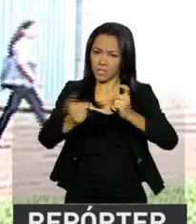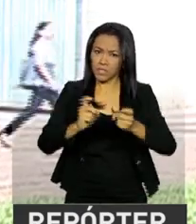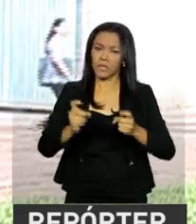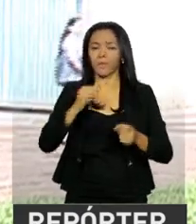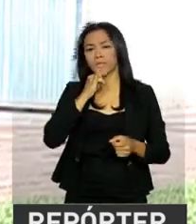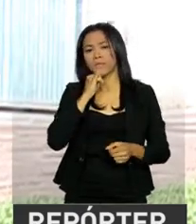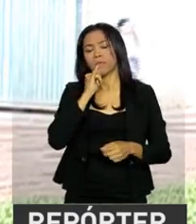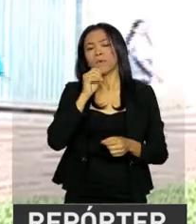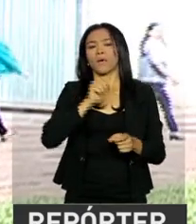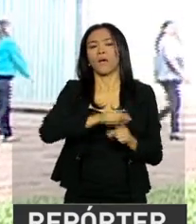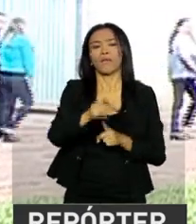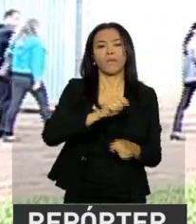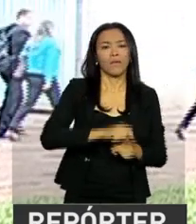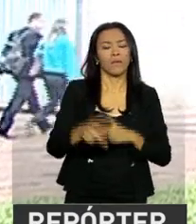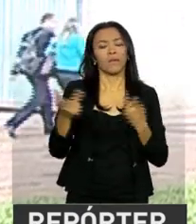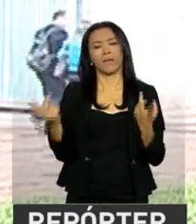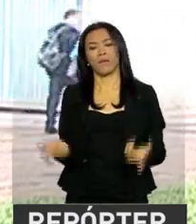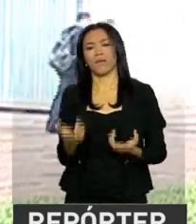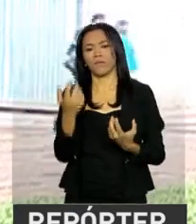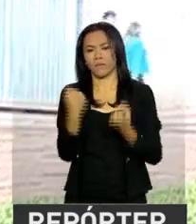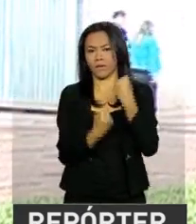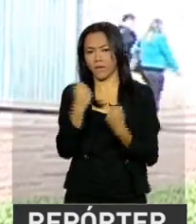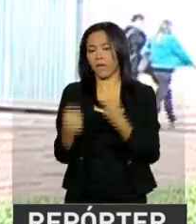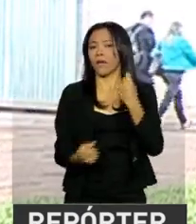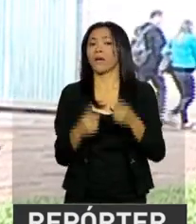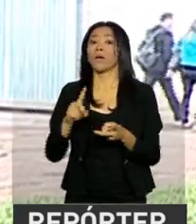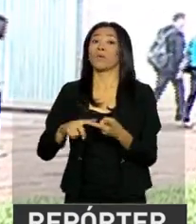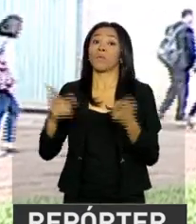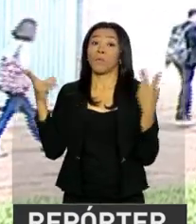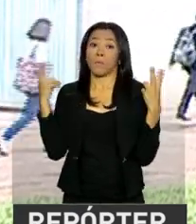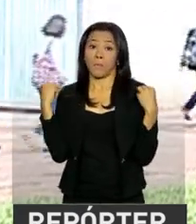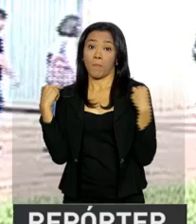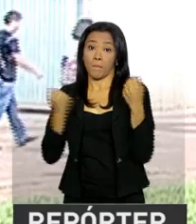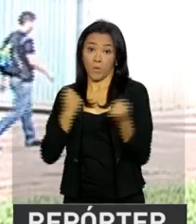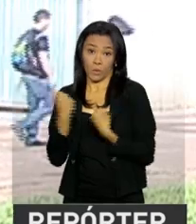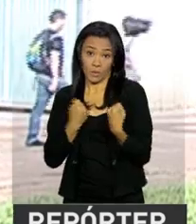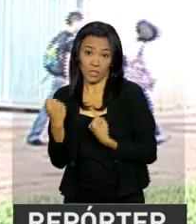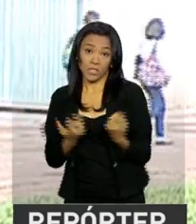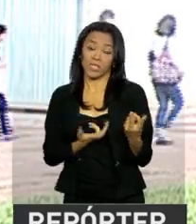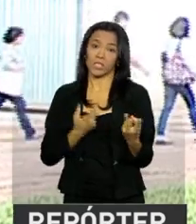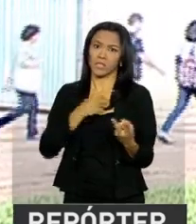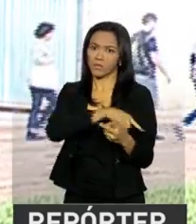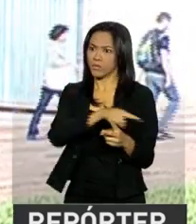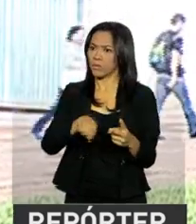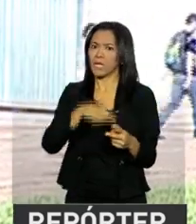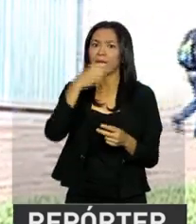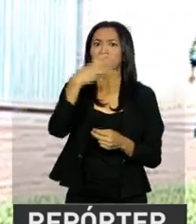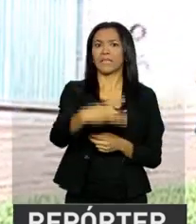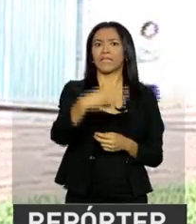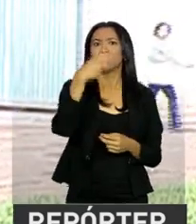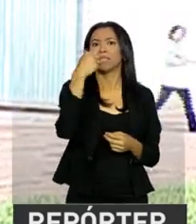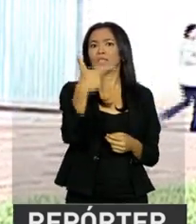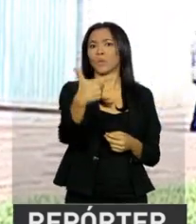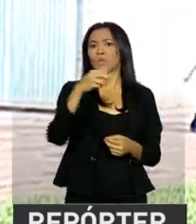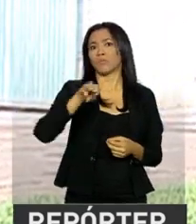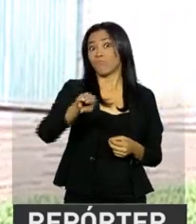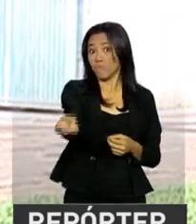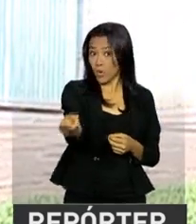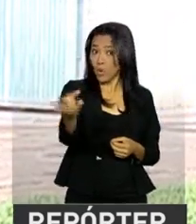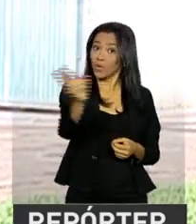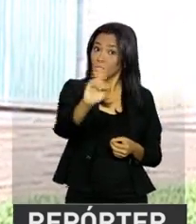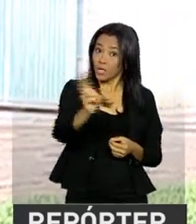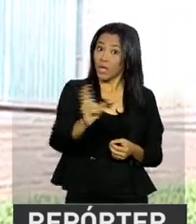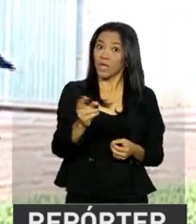de veículos, motoristas terceirizados e manutenção da frota é de 32 milhões de reais.